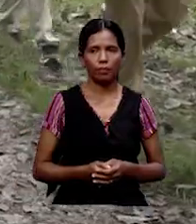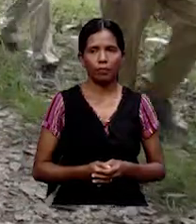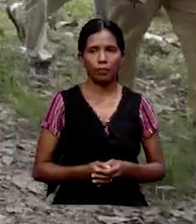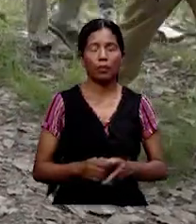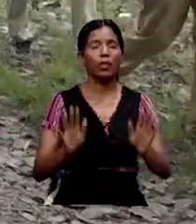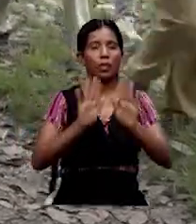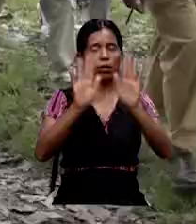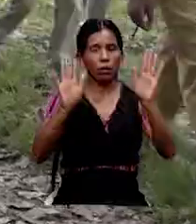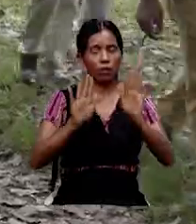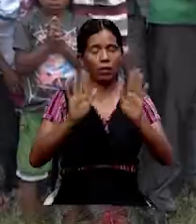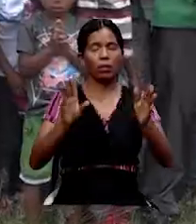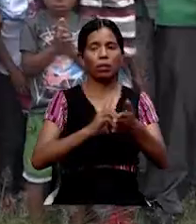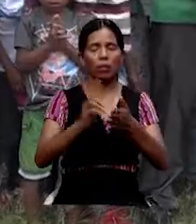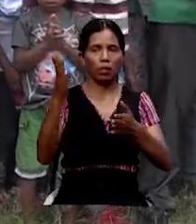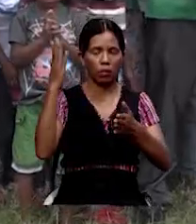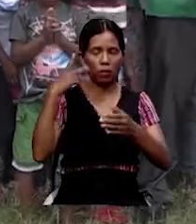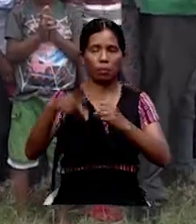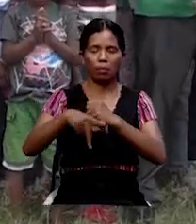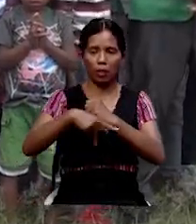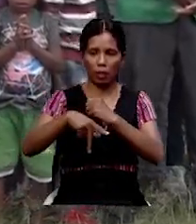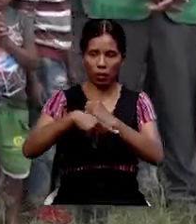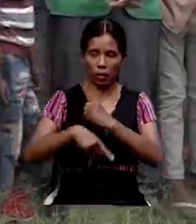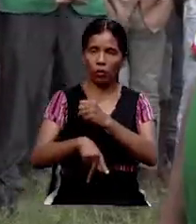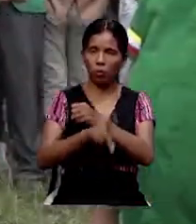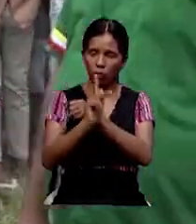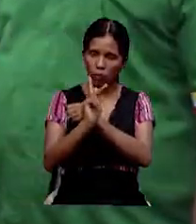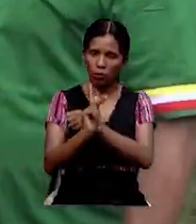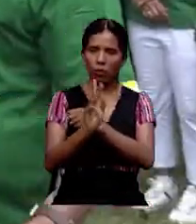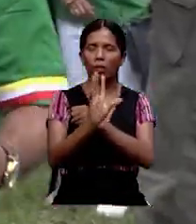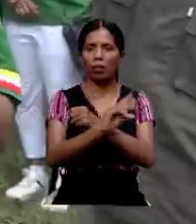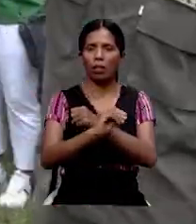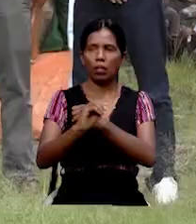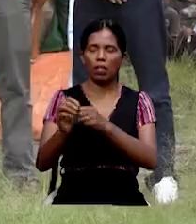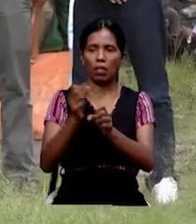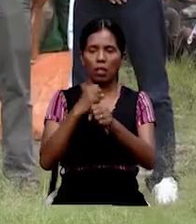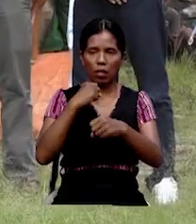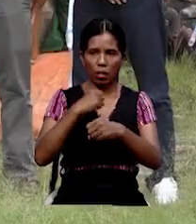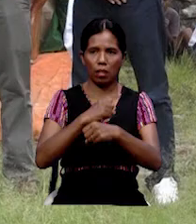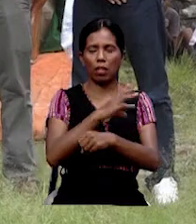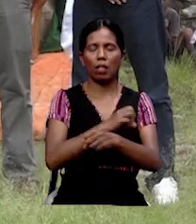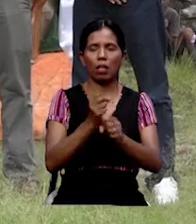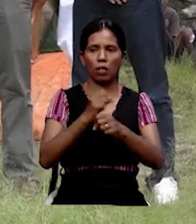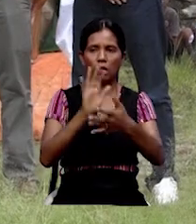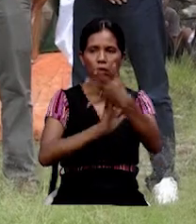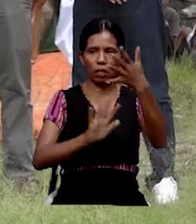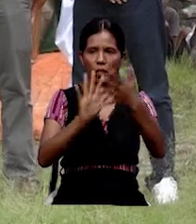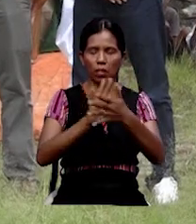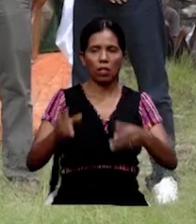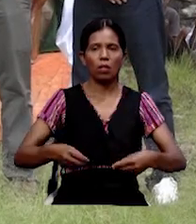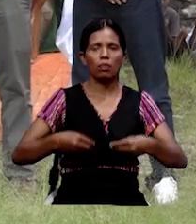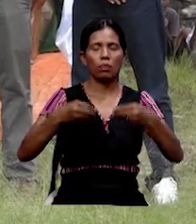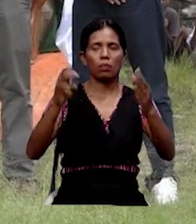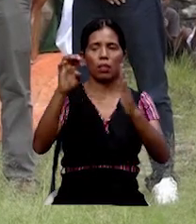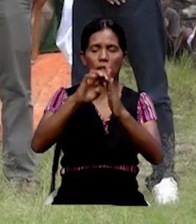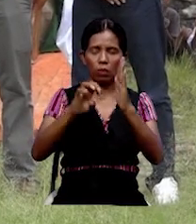Domingo semana kotuk, Partido Kumane Kaburas Unidade Nasional Timor Uang Kunto realiza cerimônia konsolidasaun. Novo pose ba